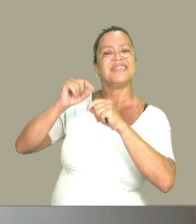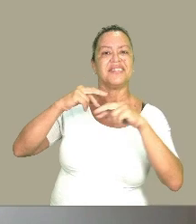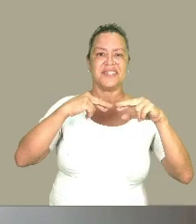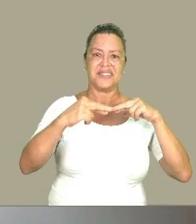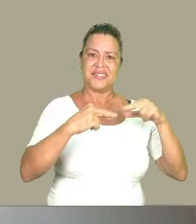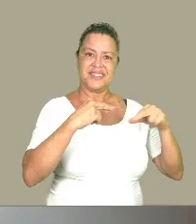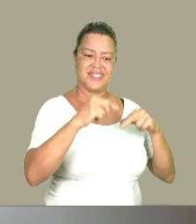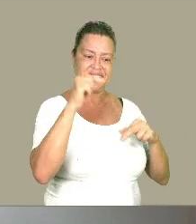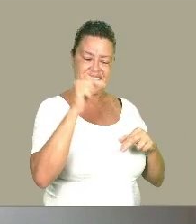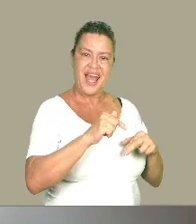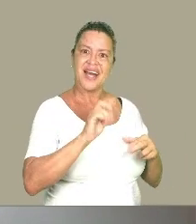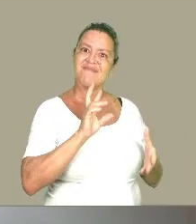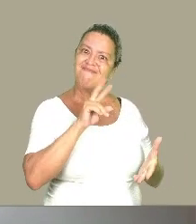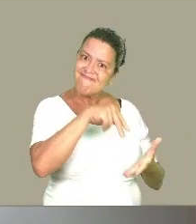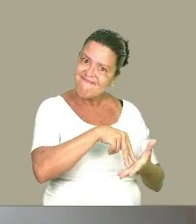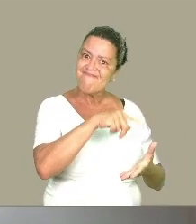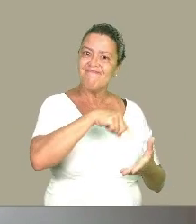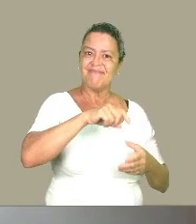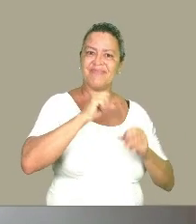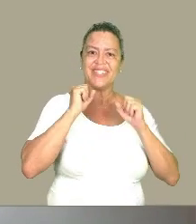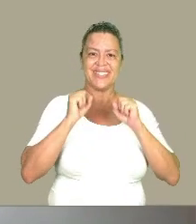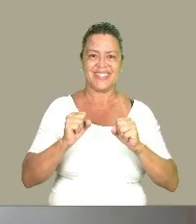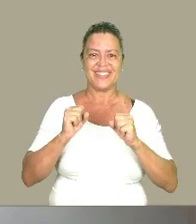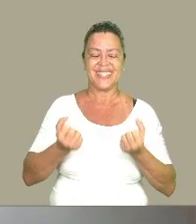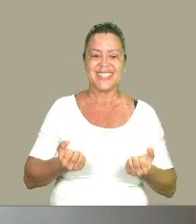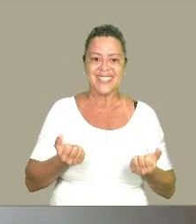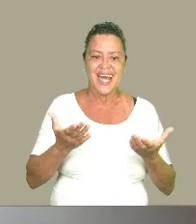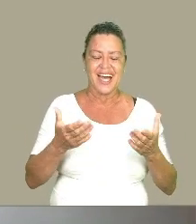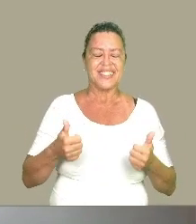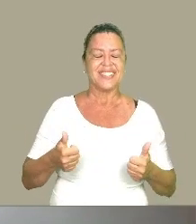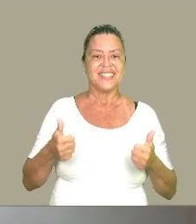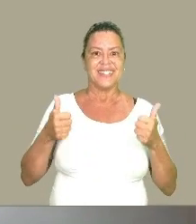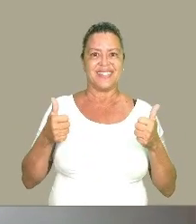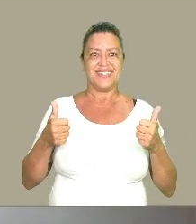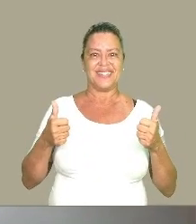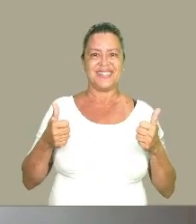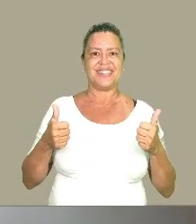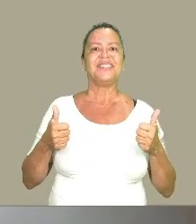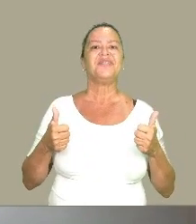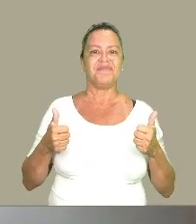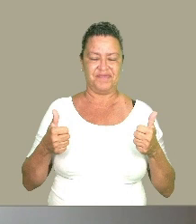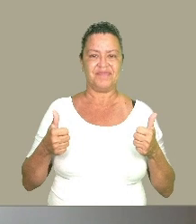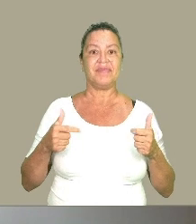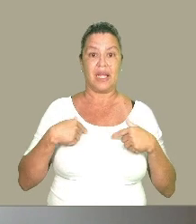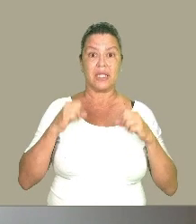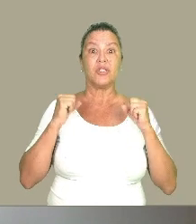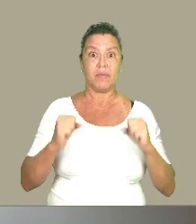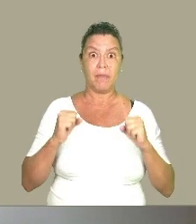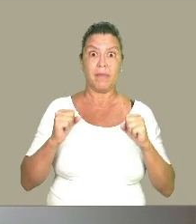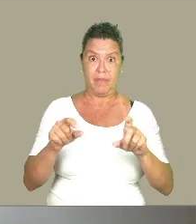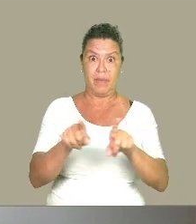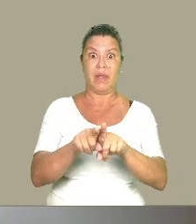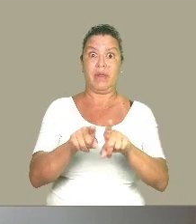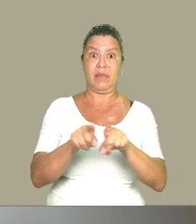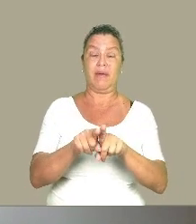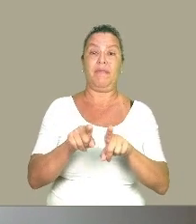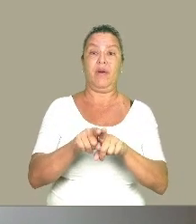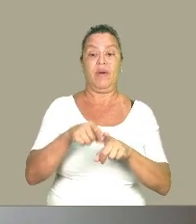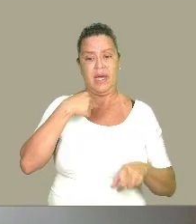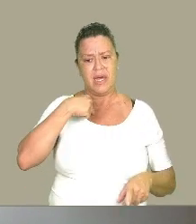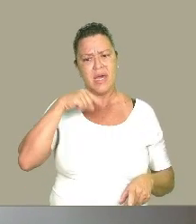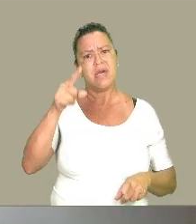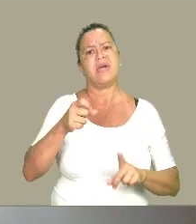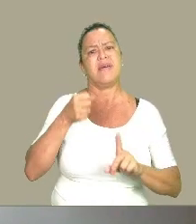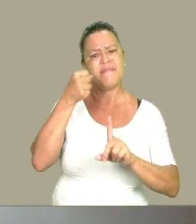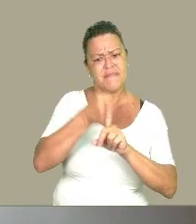se estabeleçam, a que a gente possa dar o nosso melhor em relação a ela, e que a gente possa ir